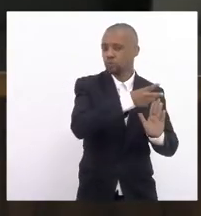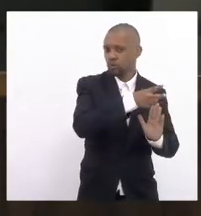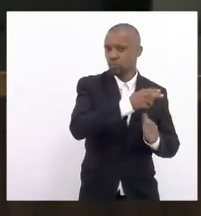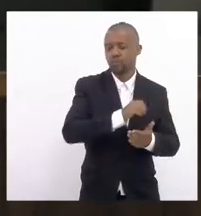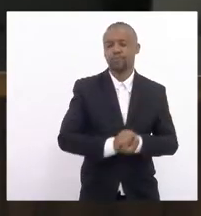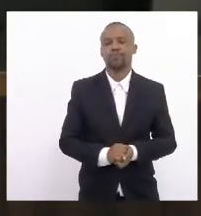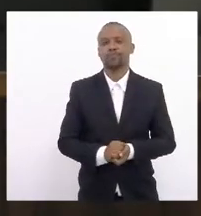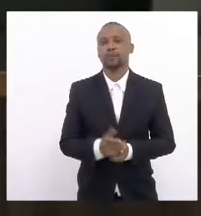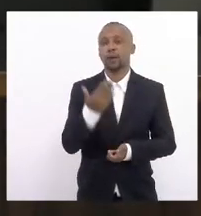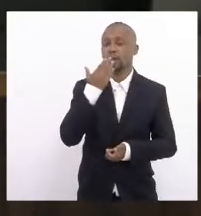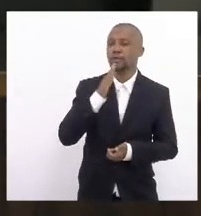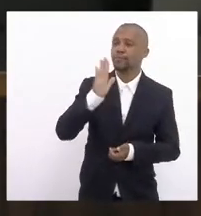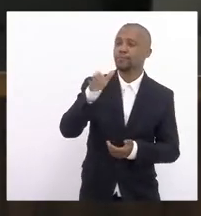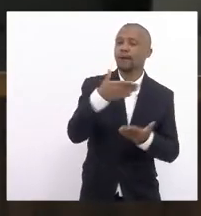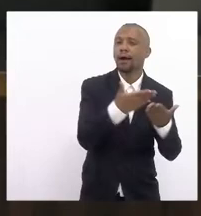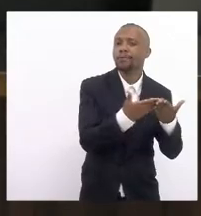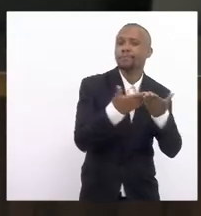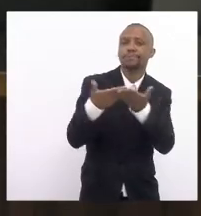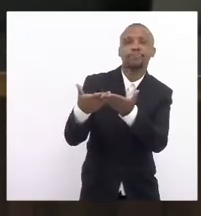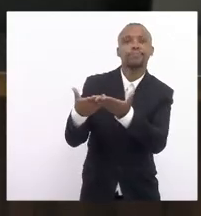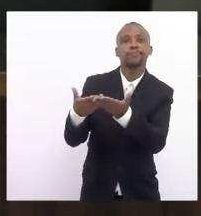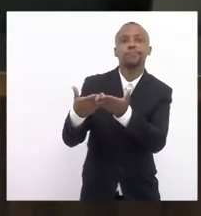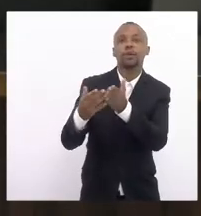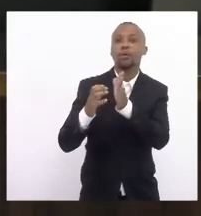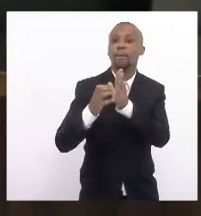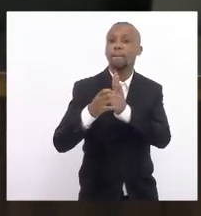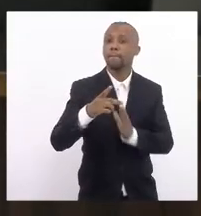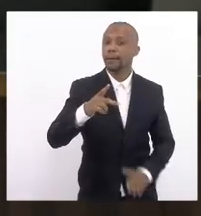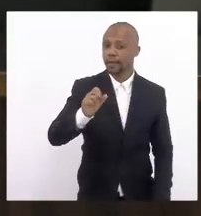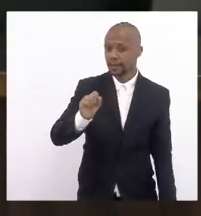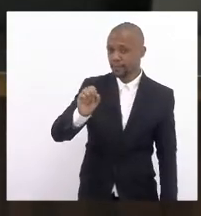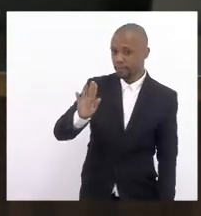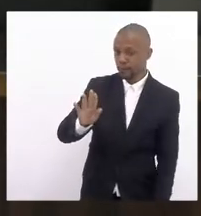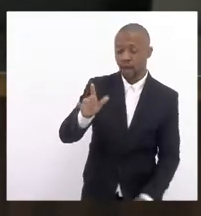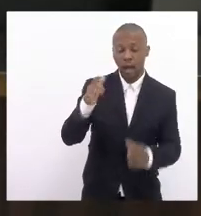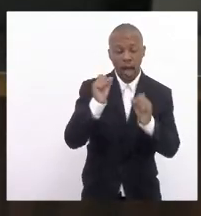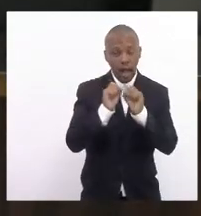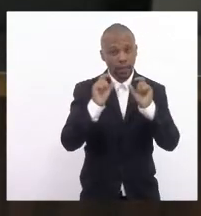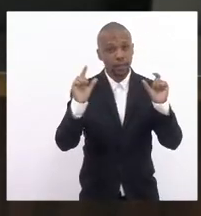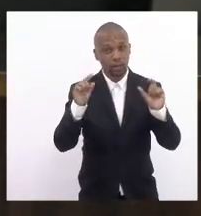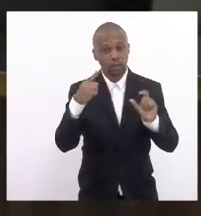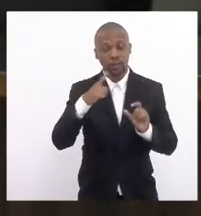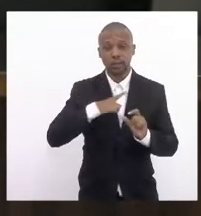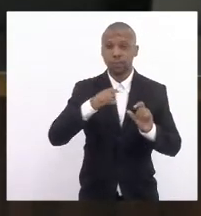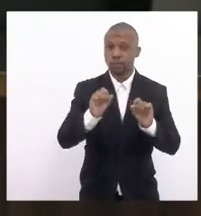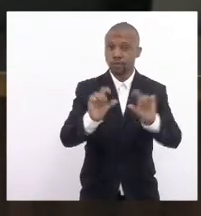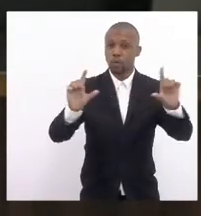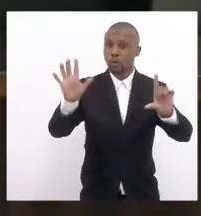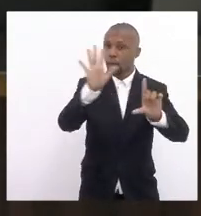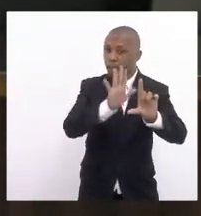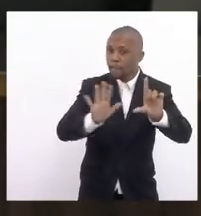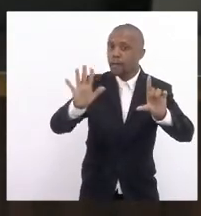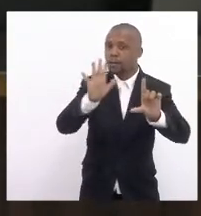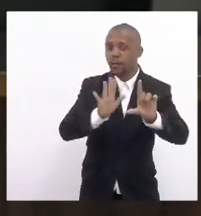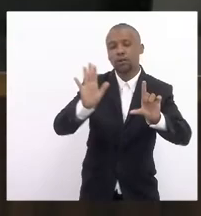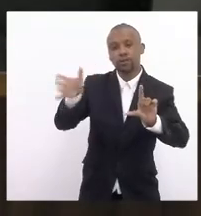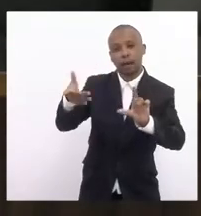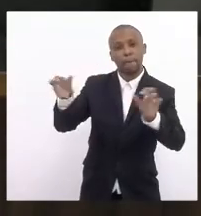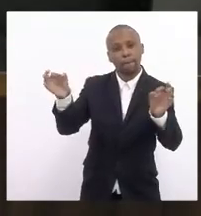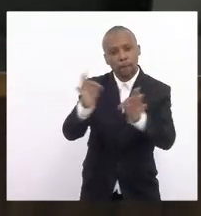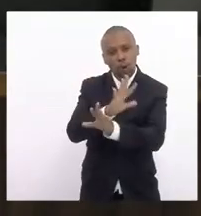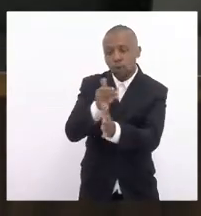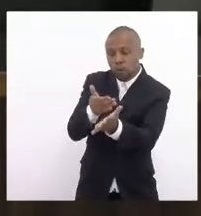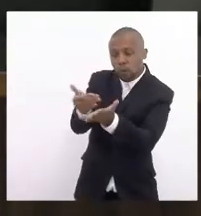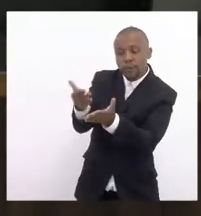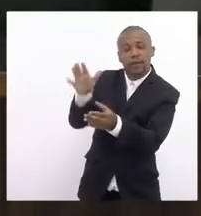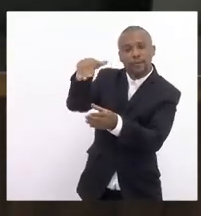Para encaminhar, presidente. Vai encaminhar pelo PSB. Atenção, já estamos com o painel aberto.